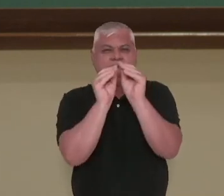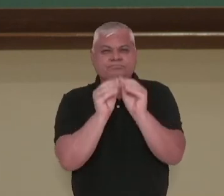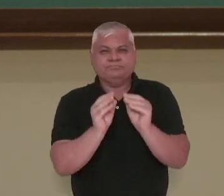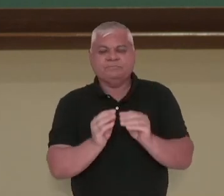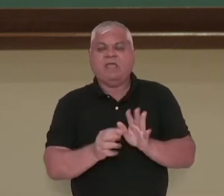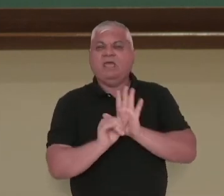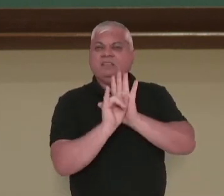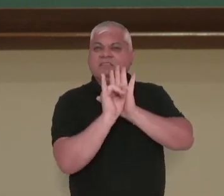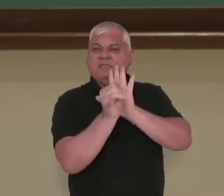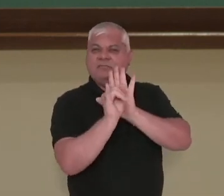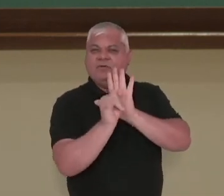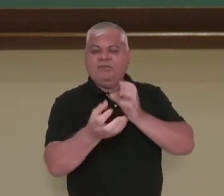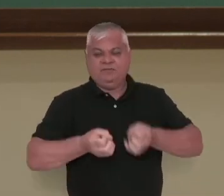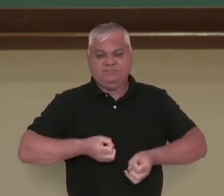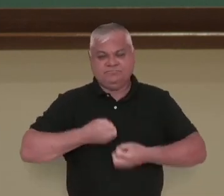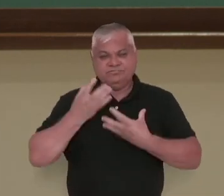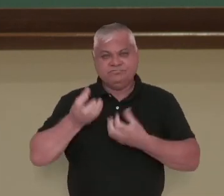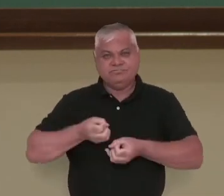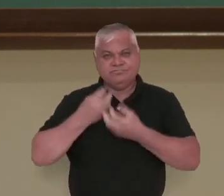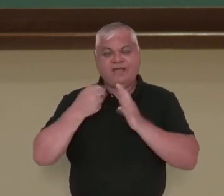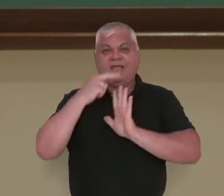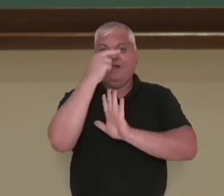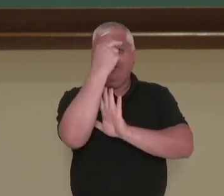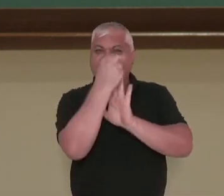depoimento, tivemos a oportunidade de fazer a